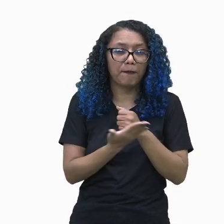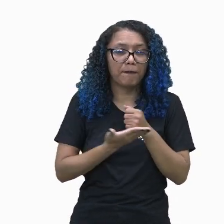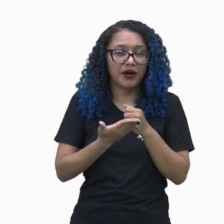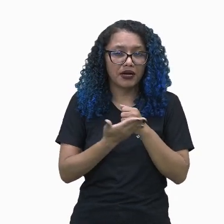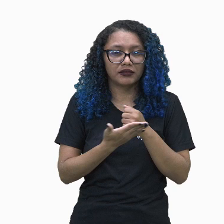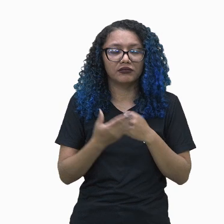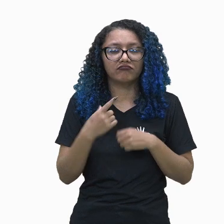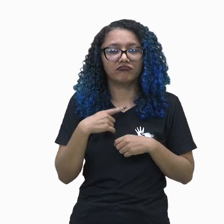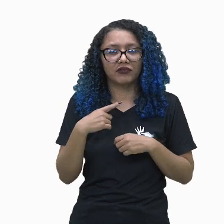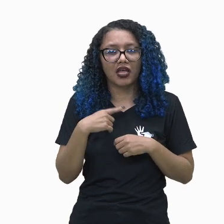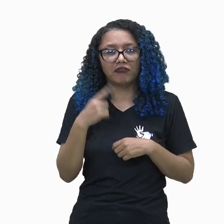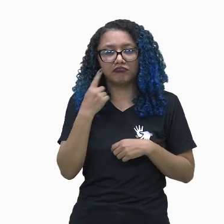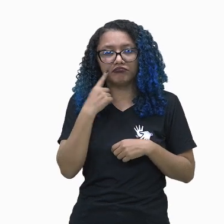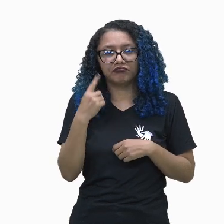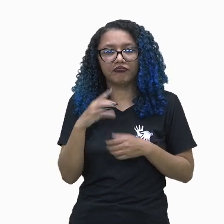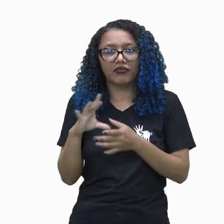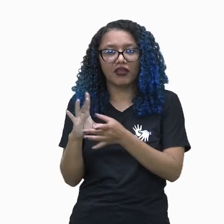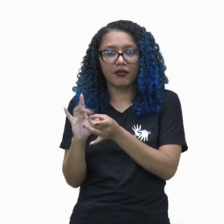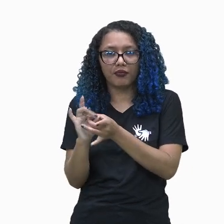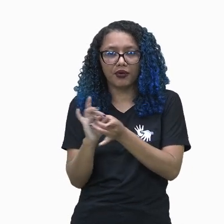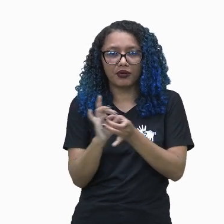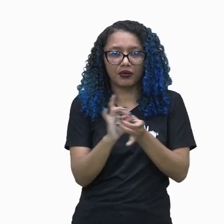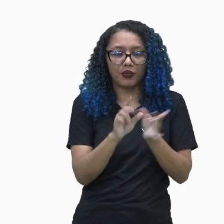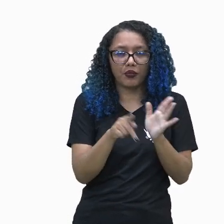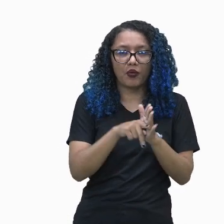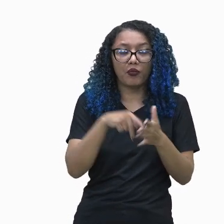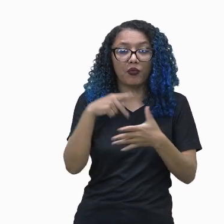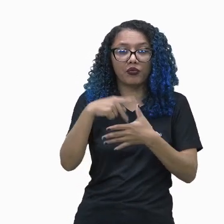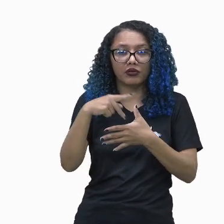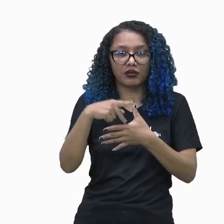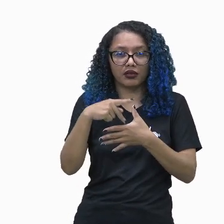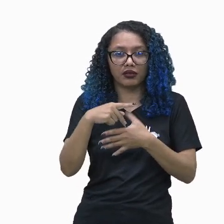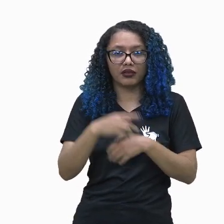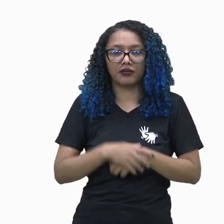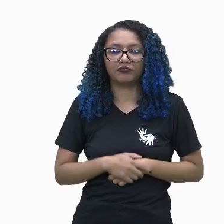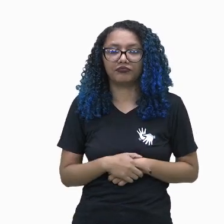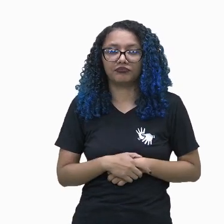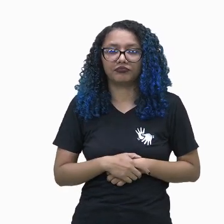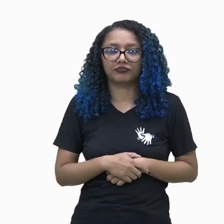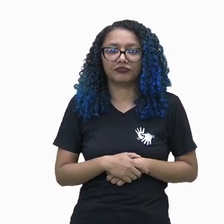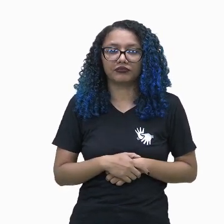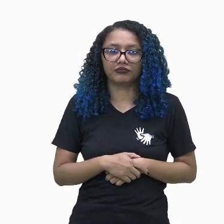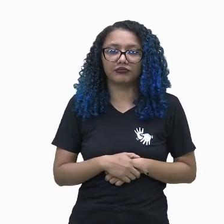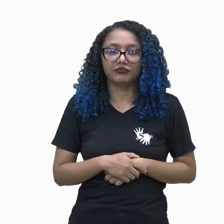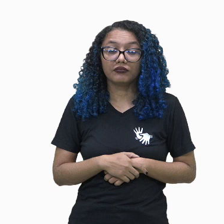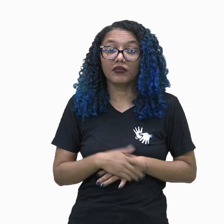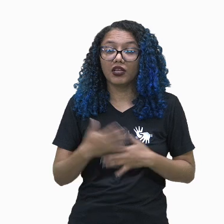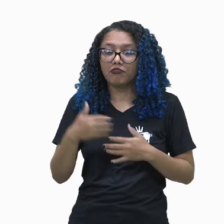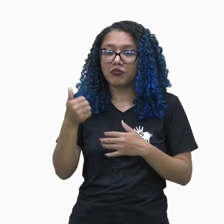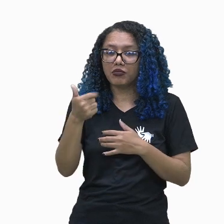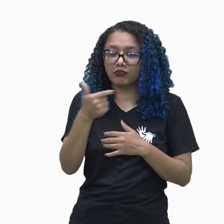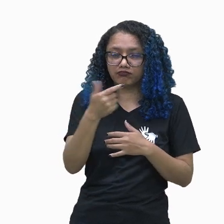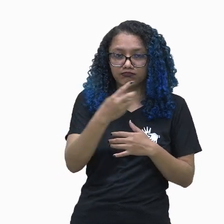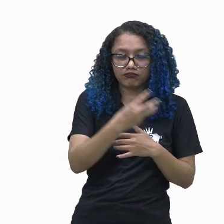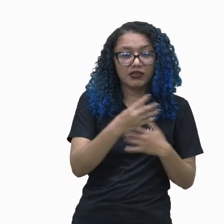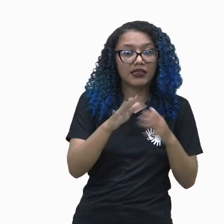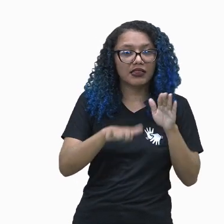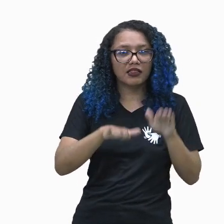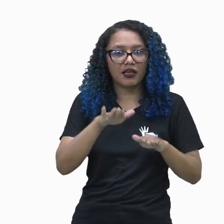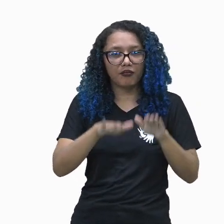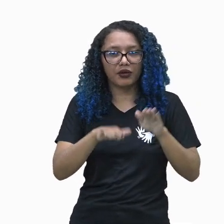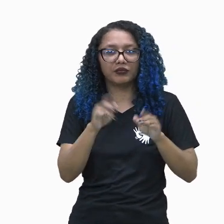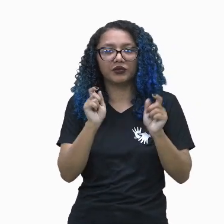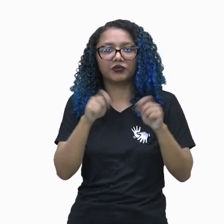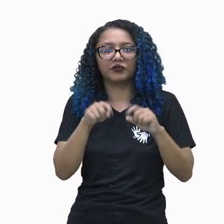cadeia polipeptídica de proteína e a ordem específica desses aminoácidos ela vai ser crucial para ditar